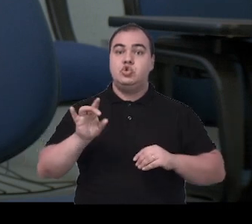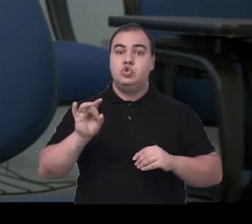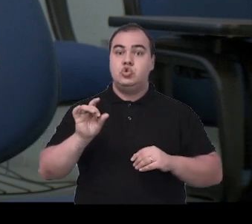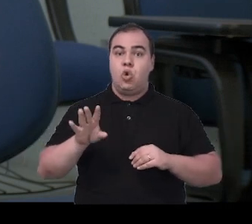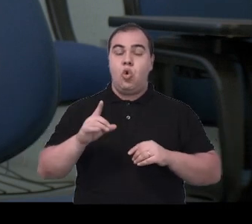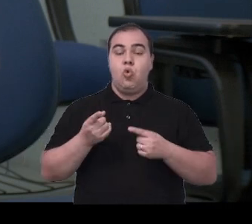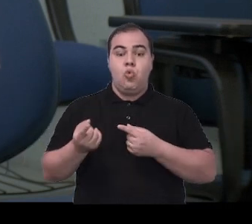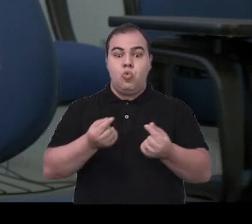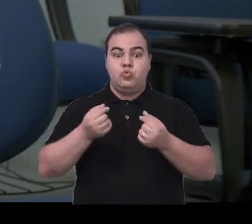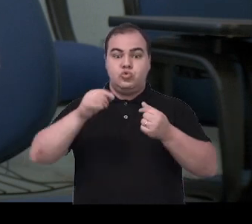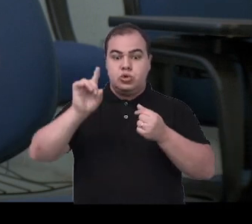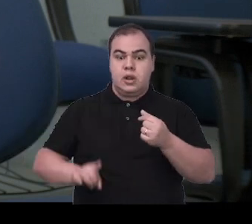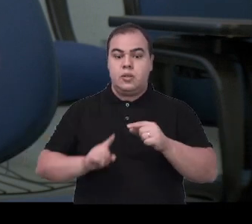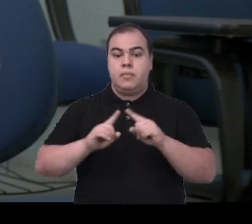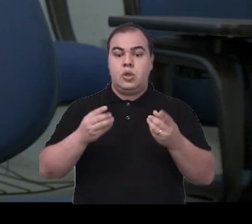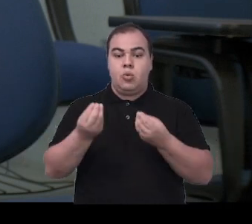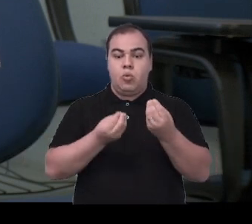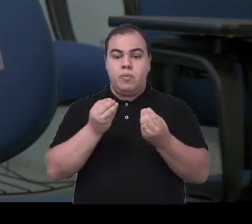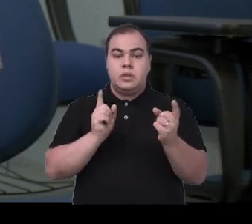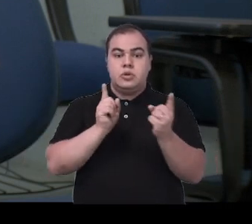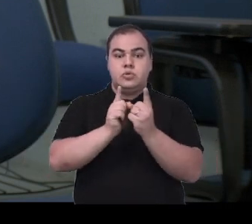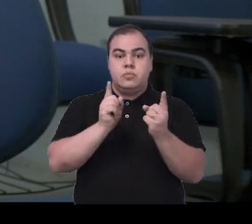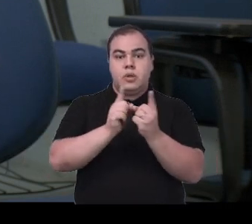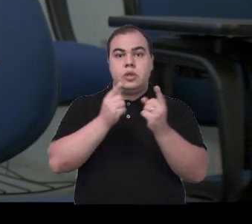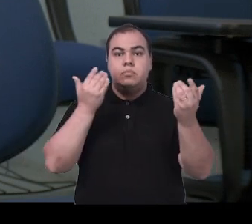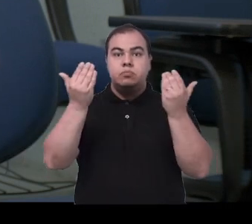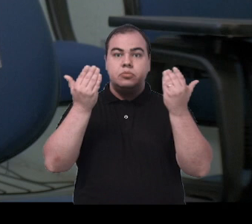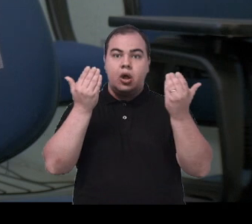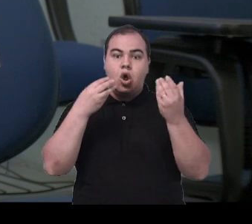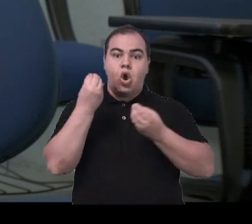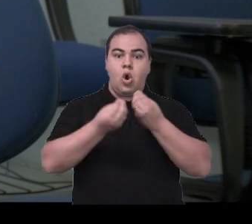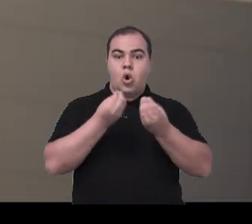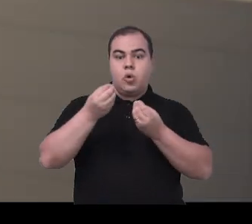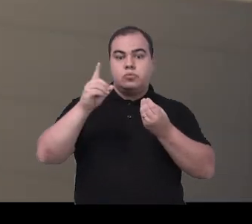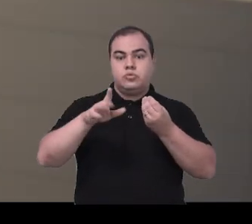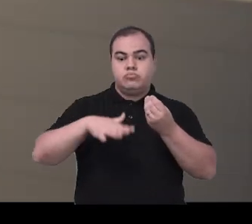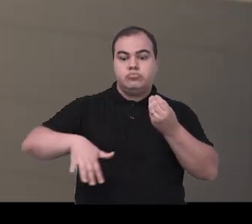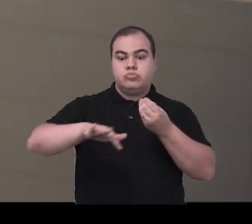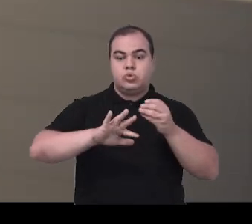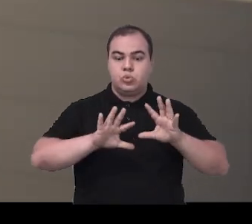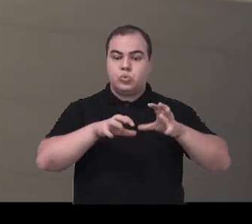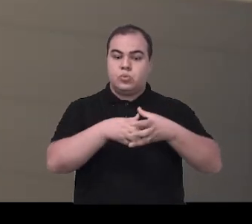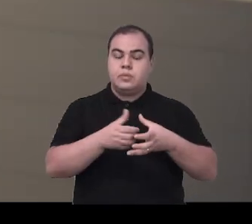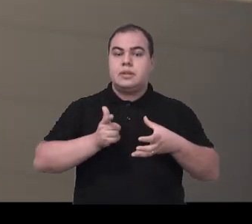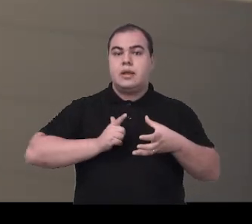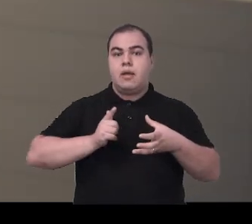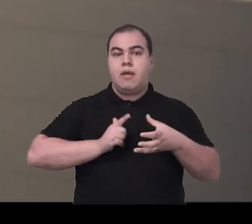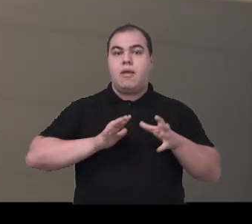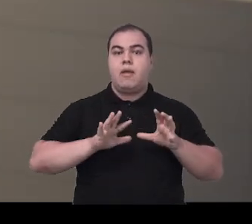não tinha só o discurso dos direitos. Tinha um componente de como fazer atendimento psiquiátrico, como trabalhar em grupo. A gente chamou essa